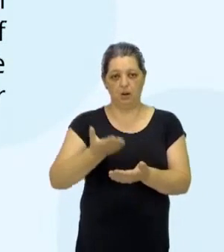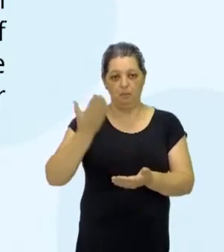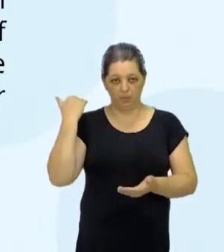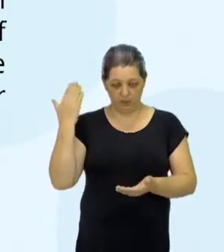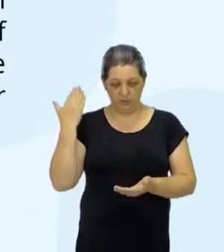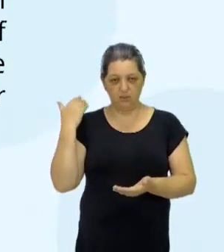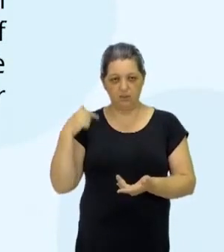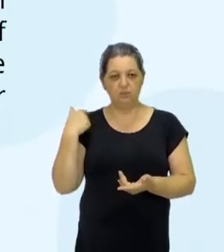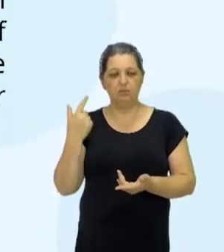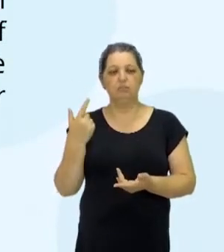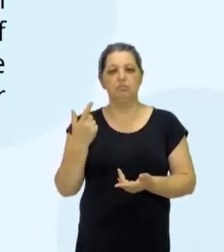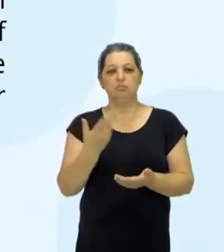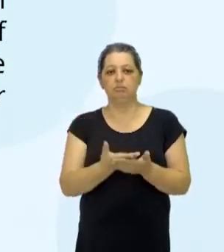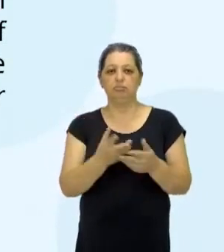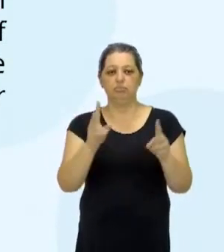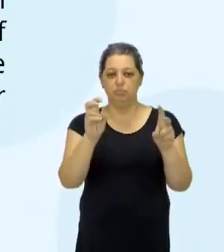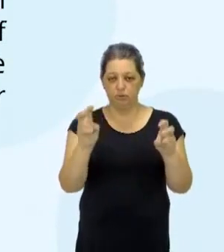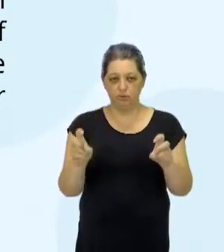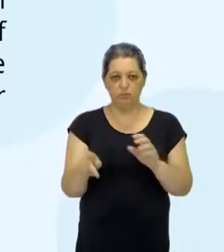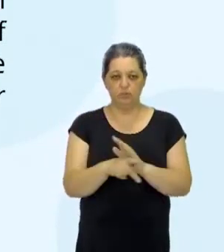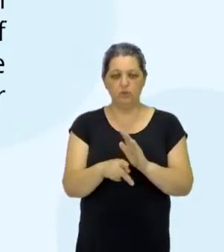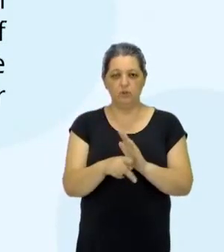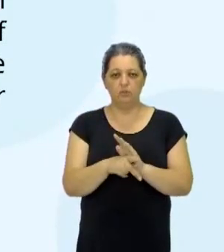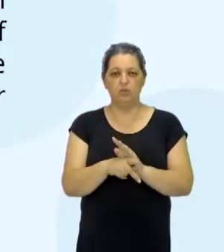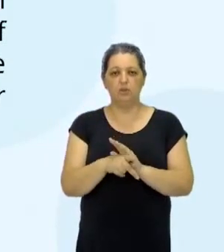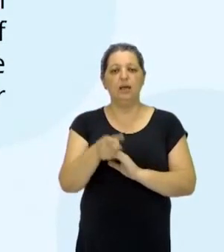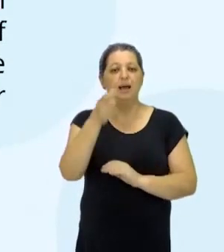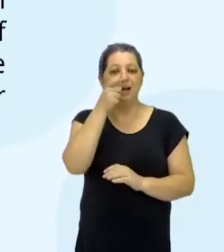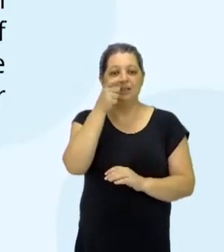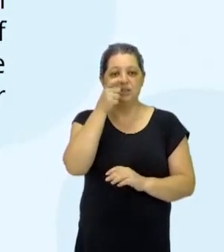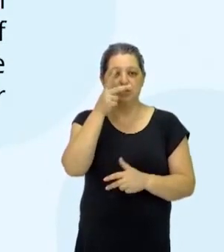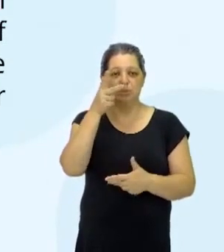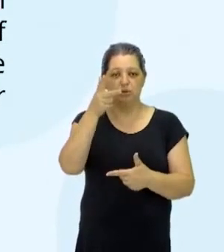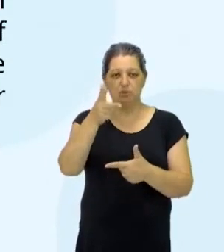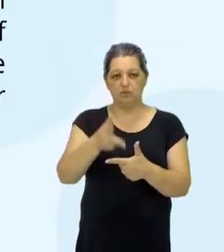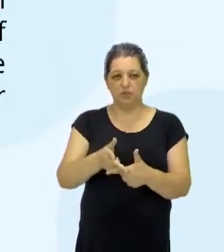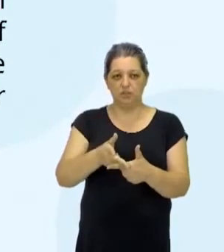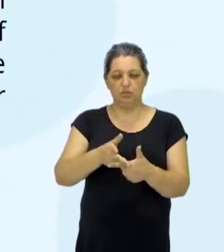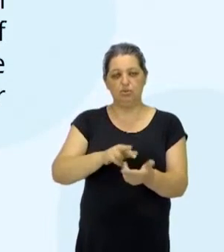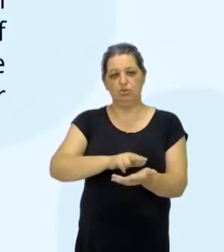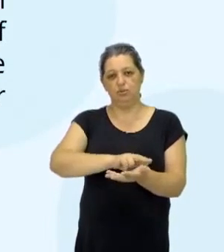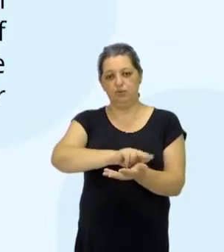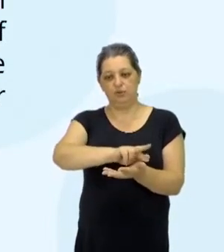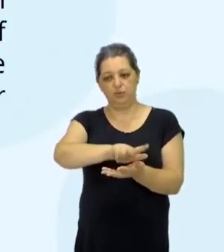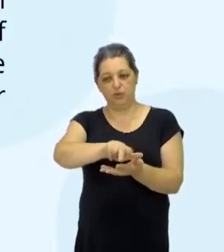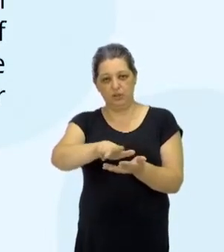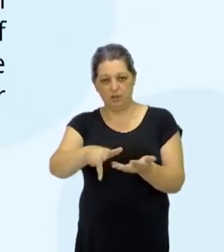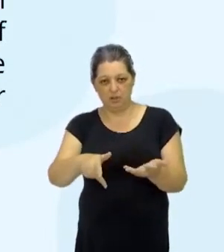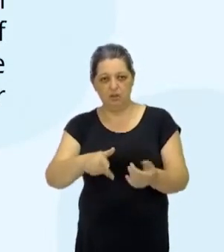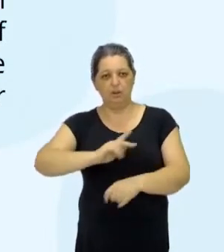anteriores, a gente trabalhou, né? Previous classes, nós assistimos vídeos diferentes sobre